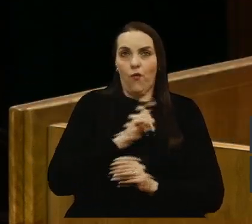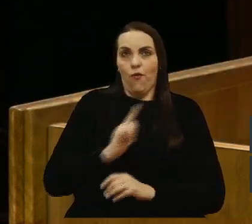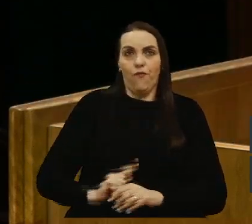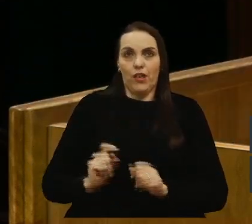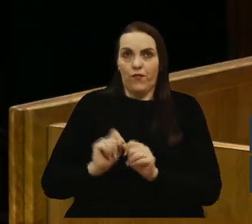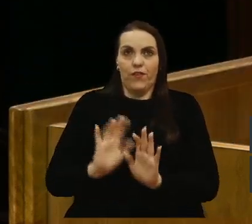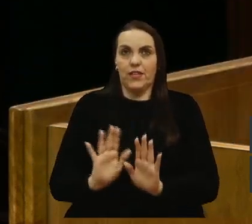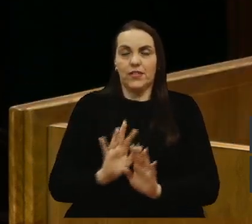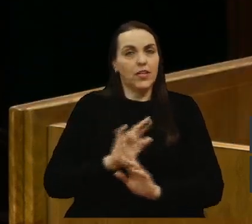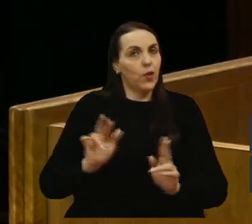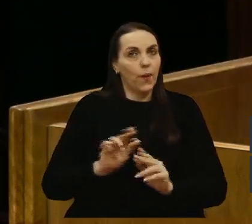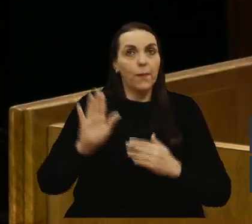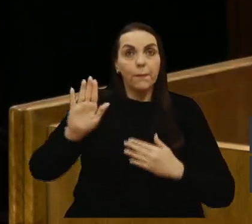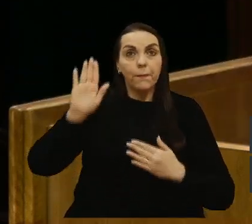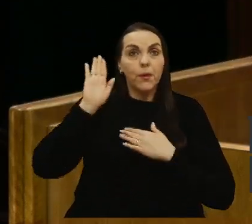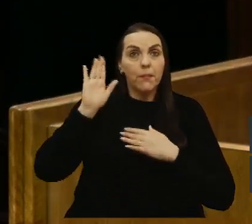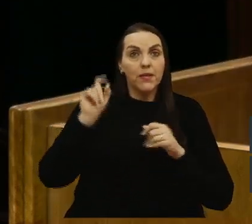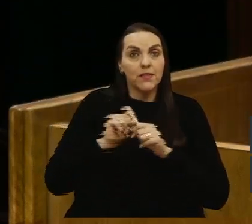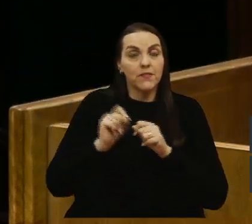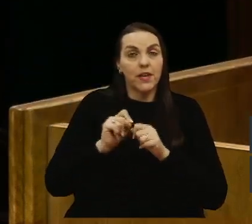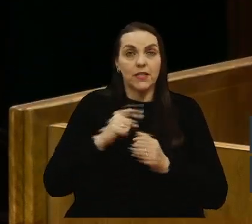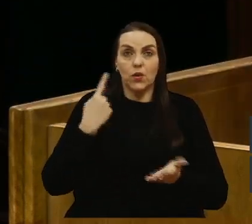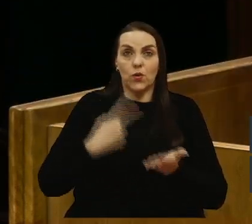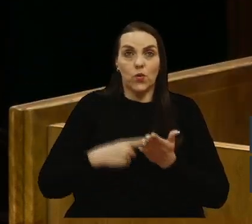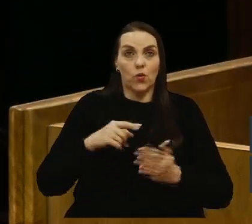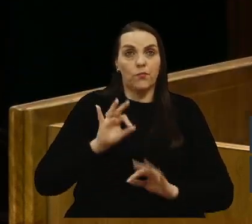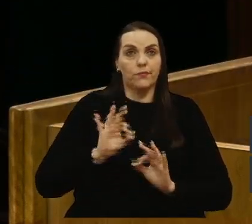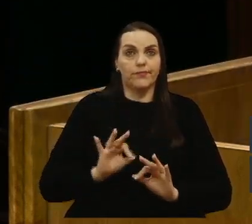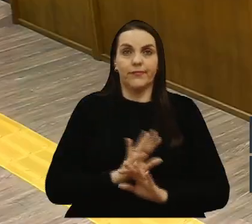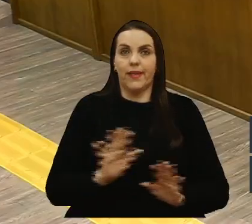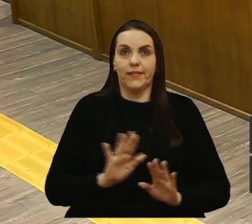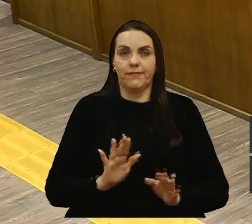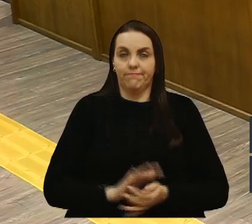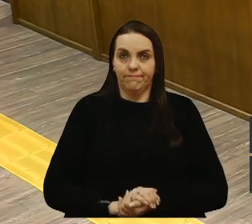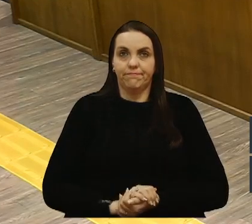as promessas feitas àquela comunidade que não foram cumpridas. Obrigada, senhor presidente. Obrigada, vereadora.